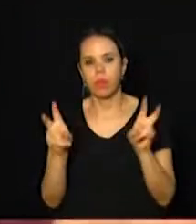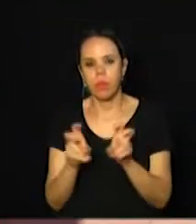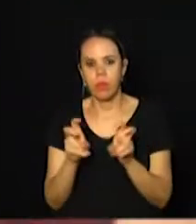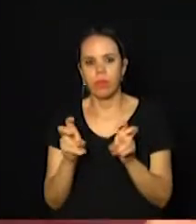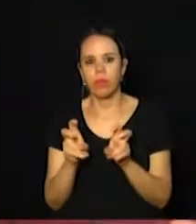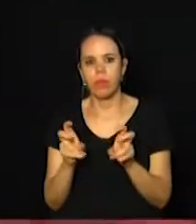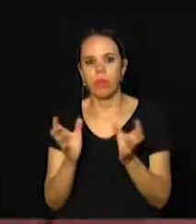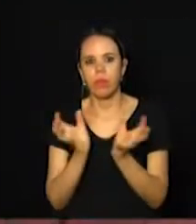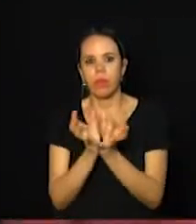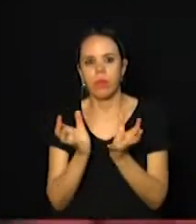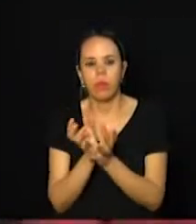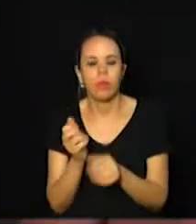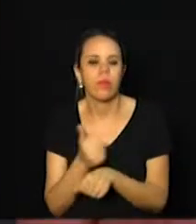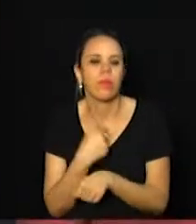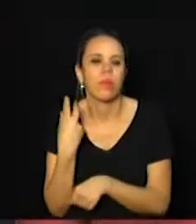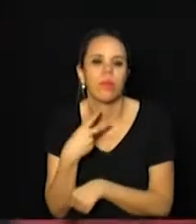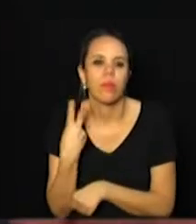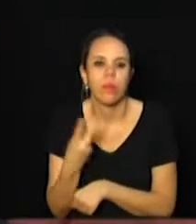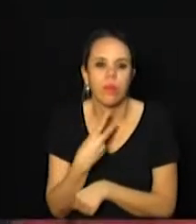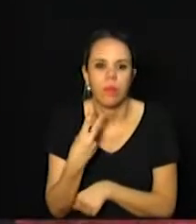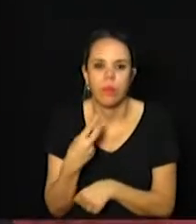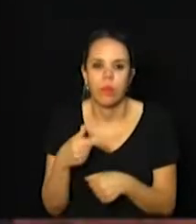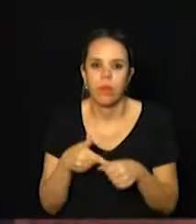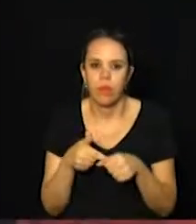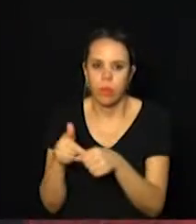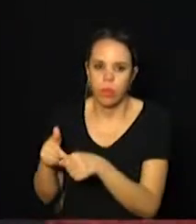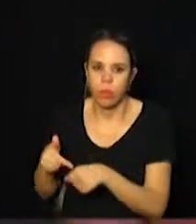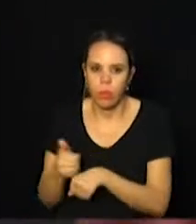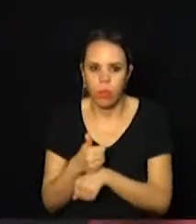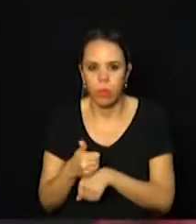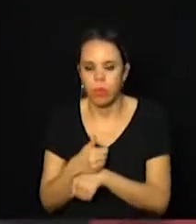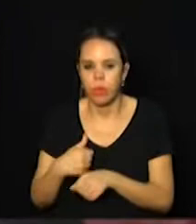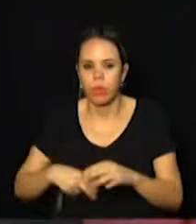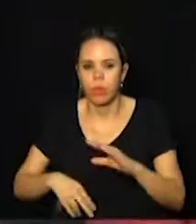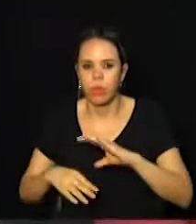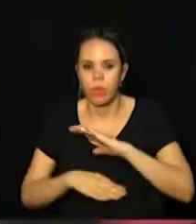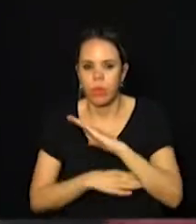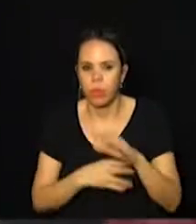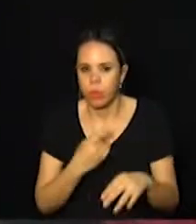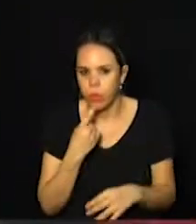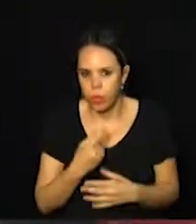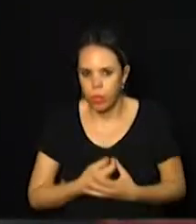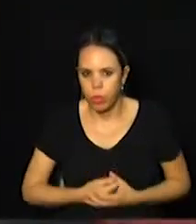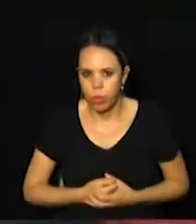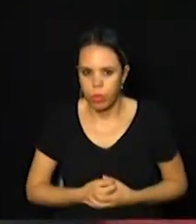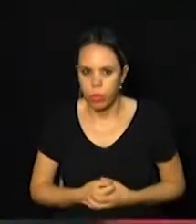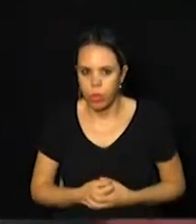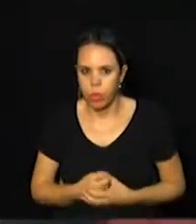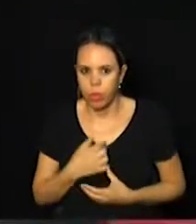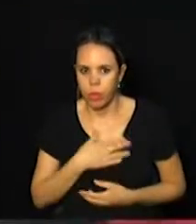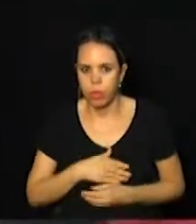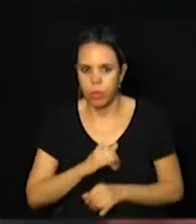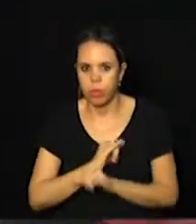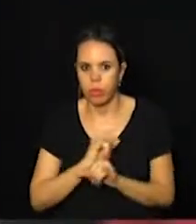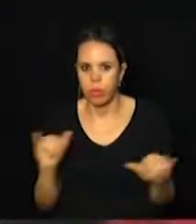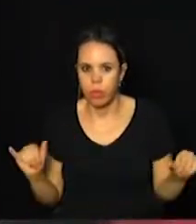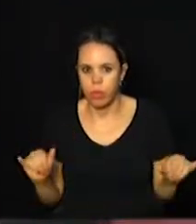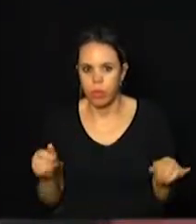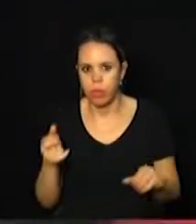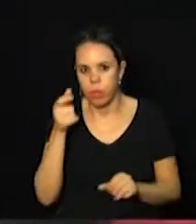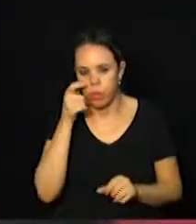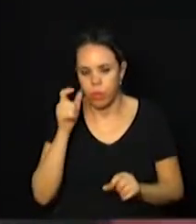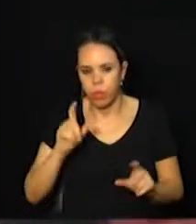sobre essa frente parlamentar dos frentistas aqui na Câmara Municipal de Campinas gostaria de informar a todos os